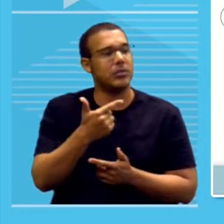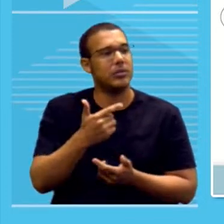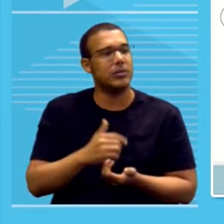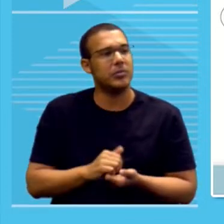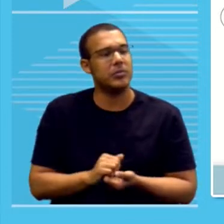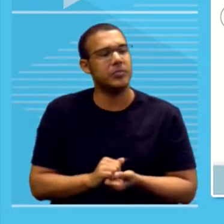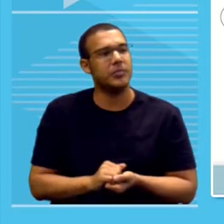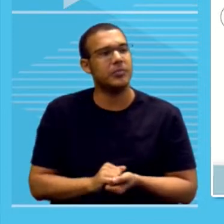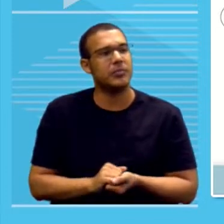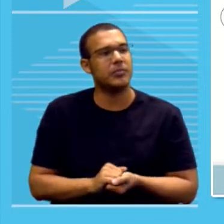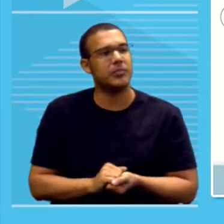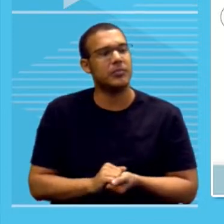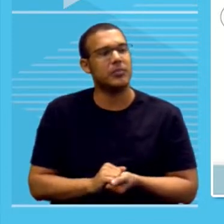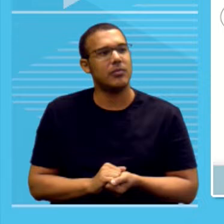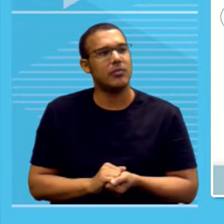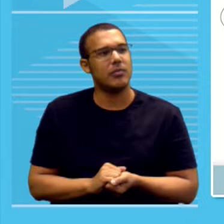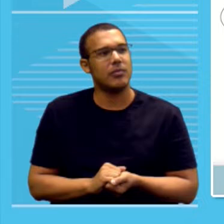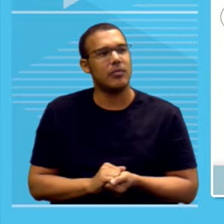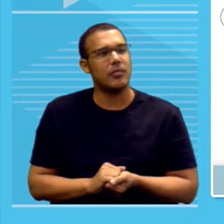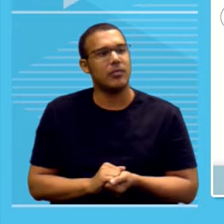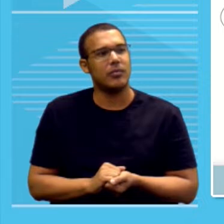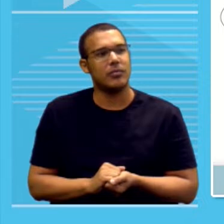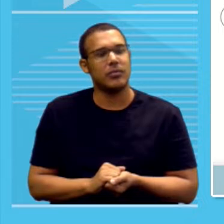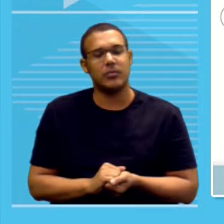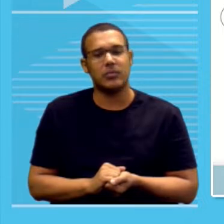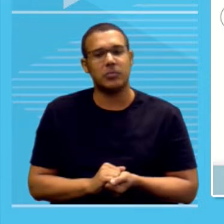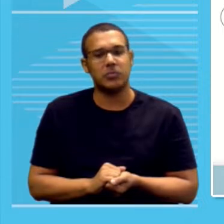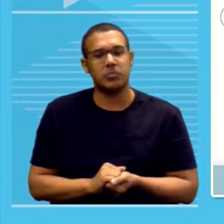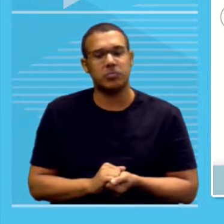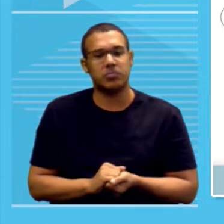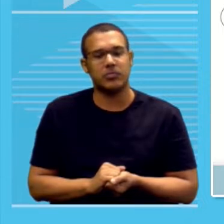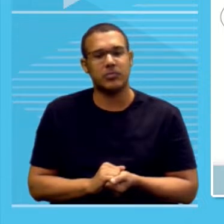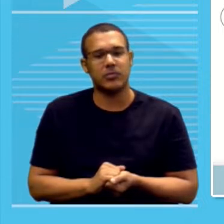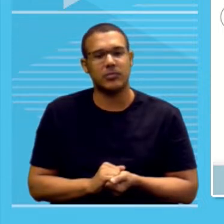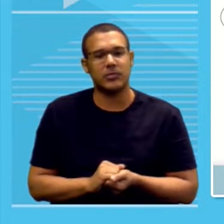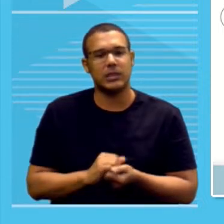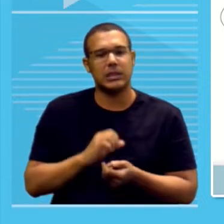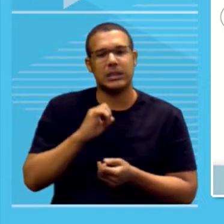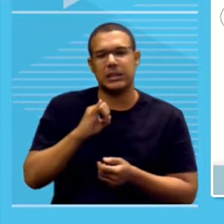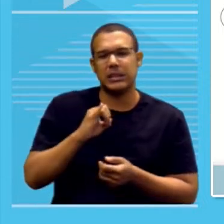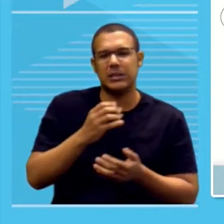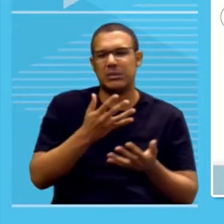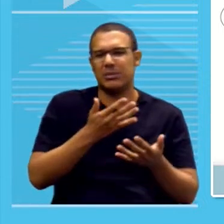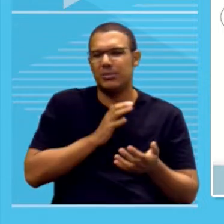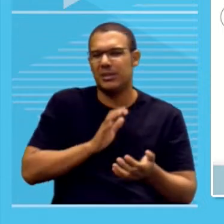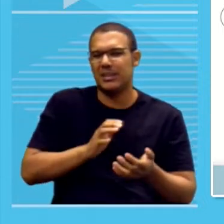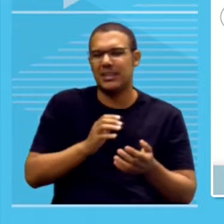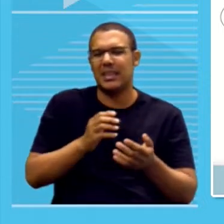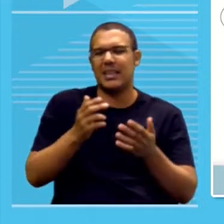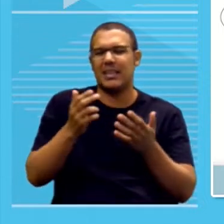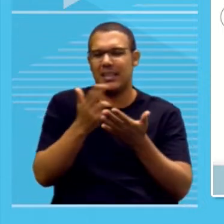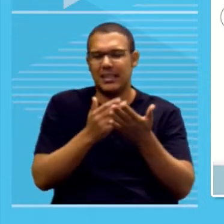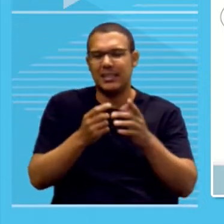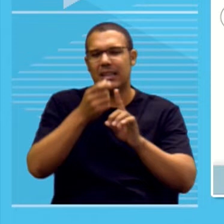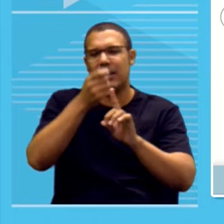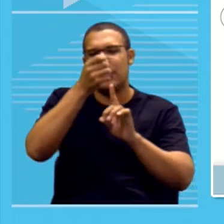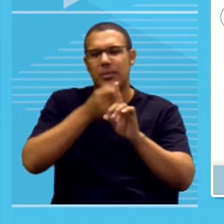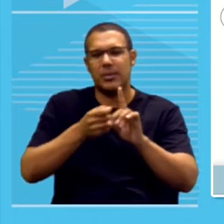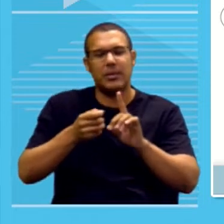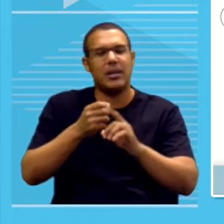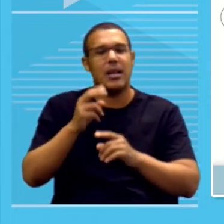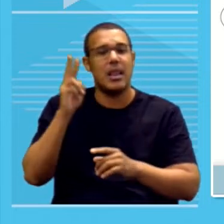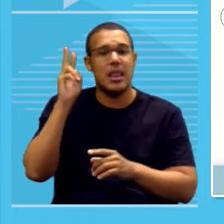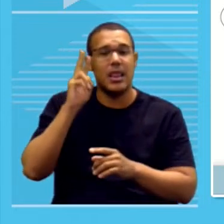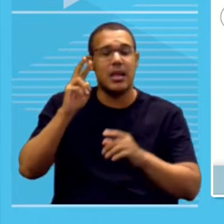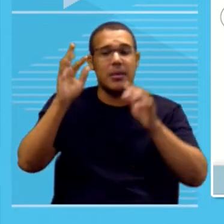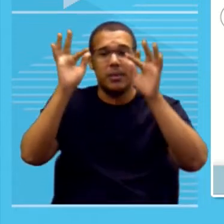Mas e se eu não quiser depender dessa dessa coisa de desenhar esse plano cartesiano é corda da